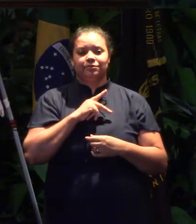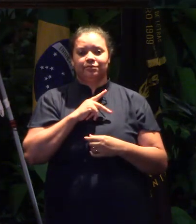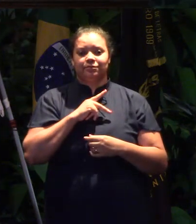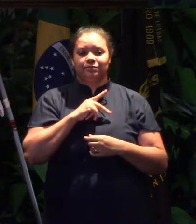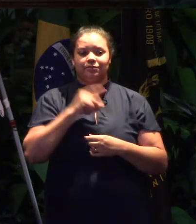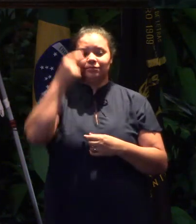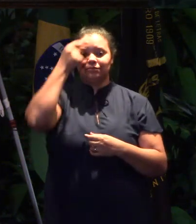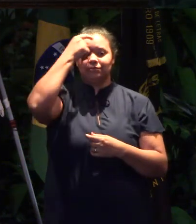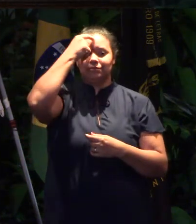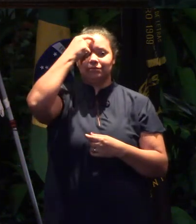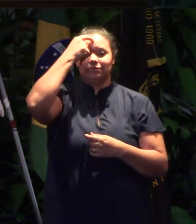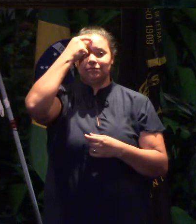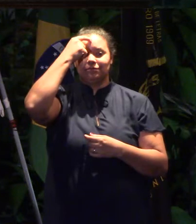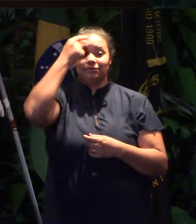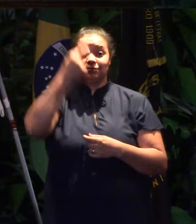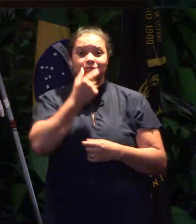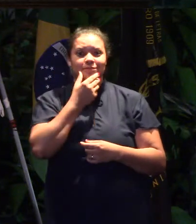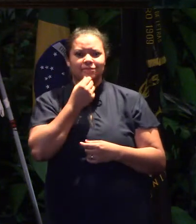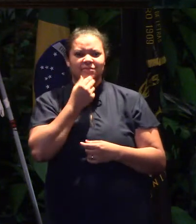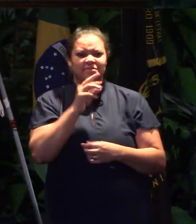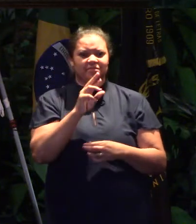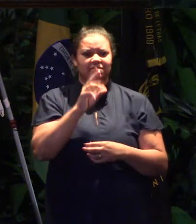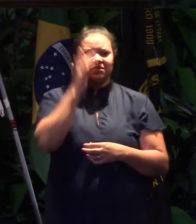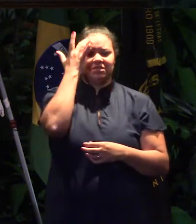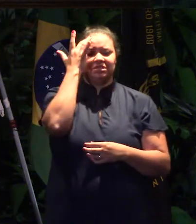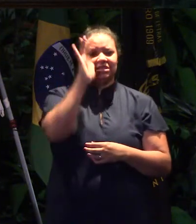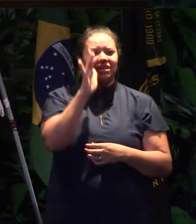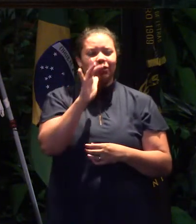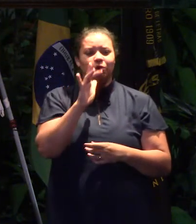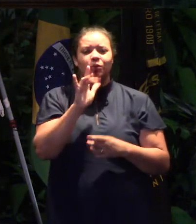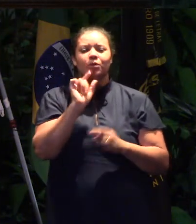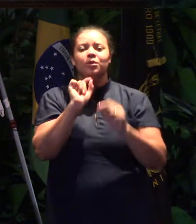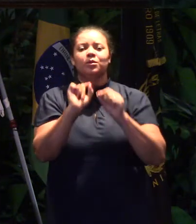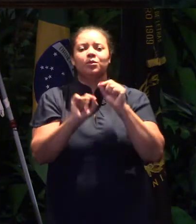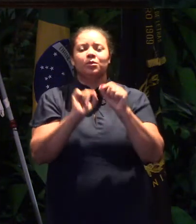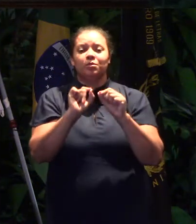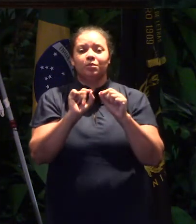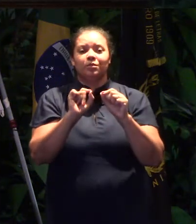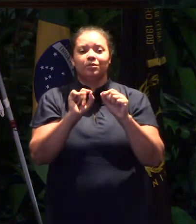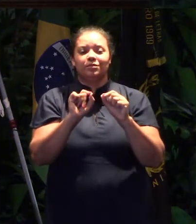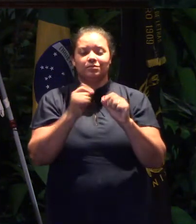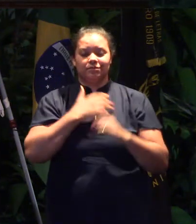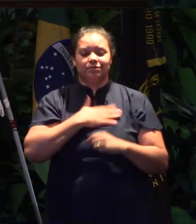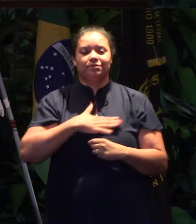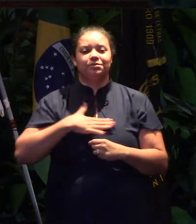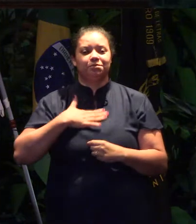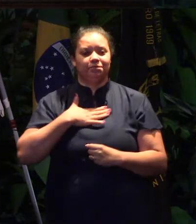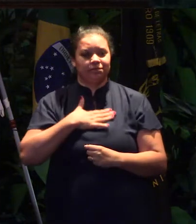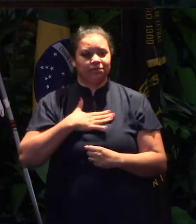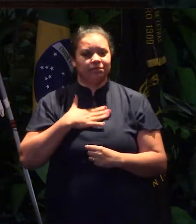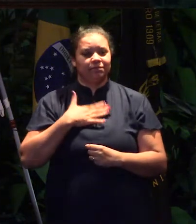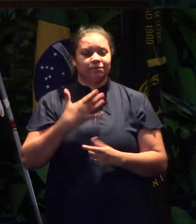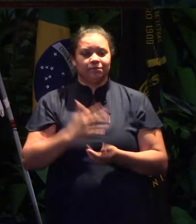da cabeça daquele bizarro compositor, fossem talvez o que mais o encantasse naquele jogo criativo.